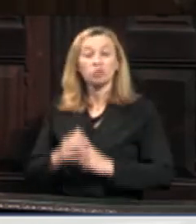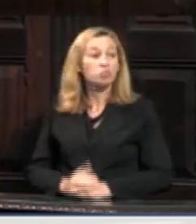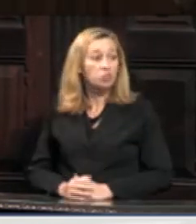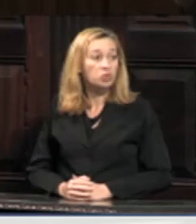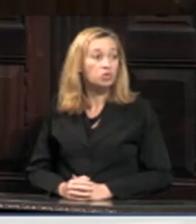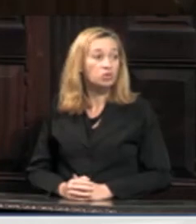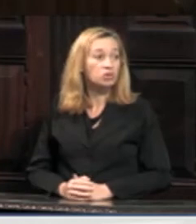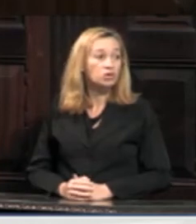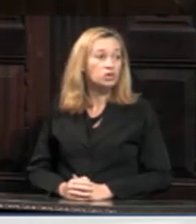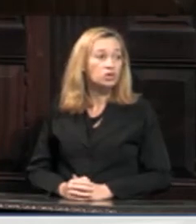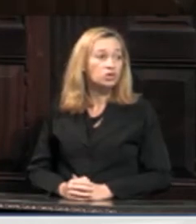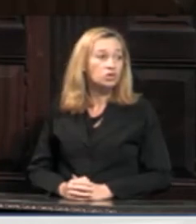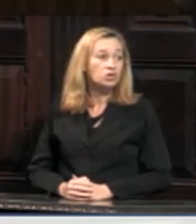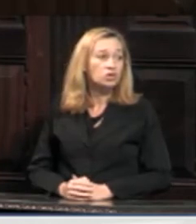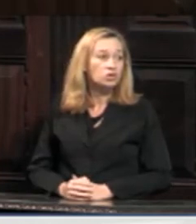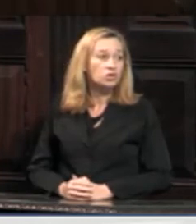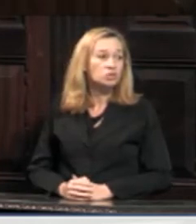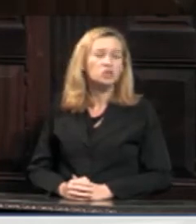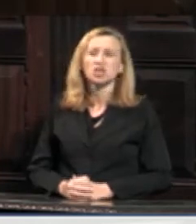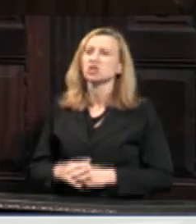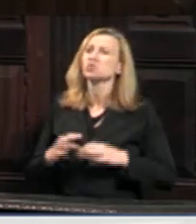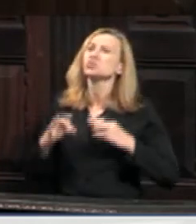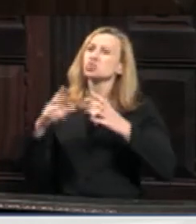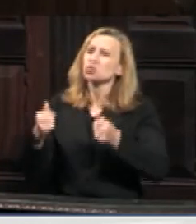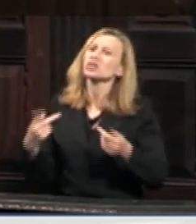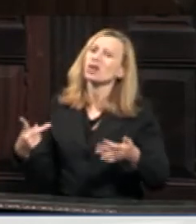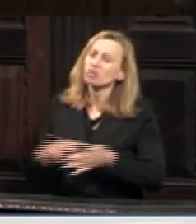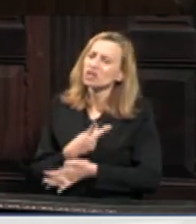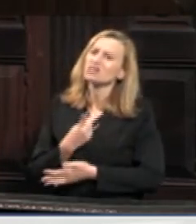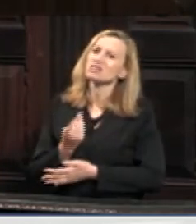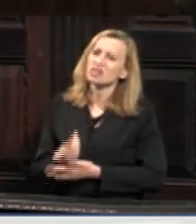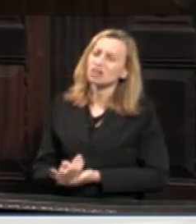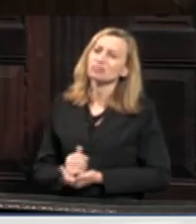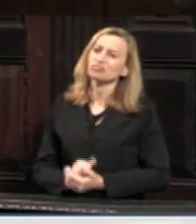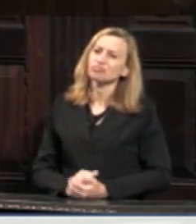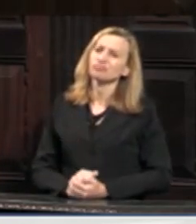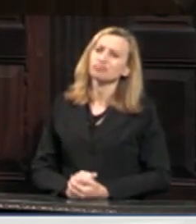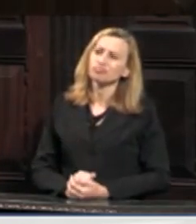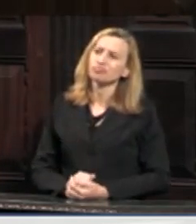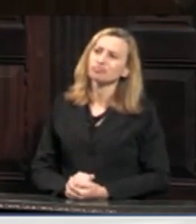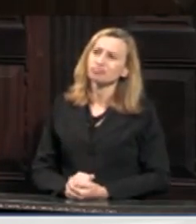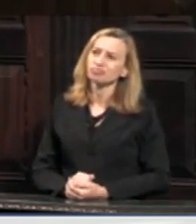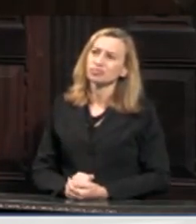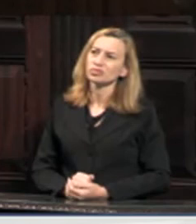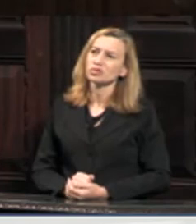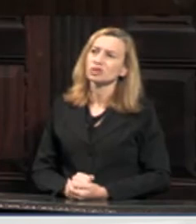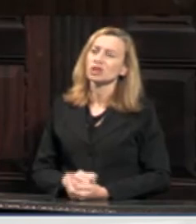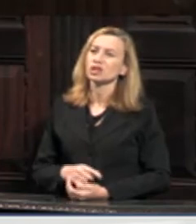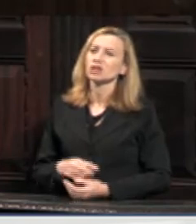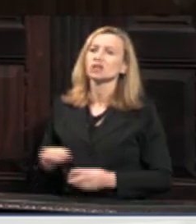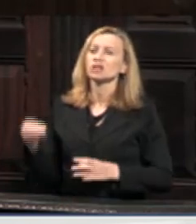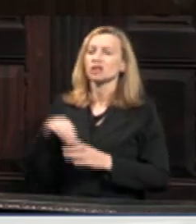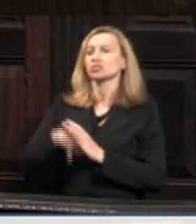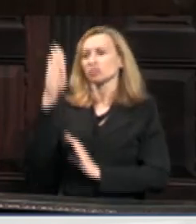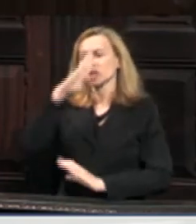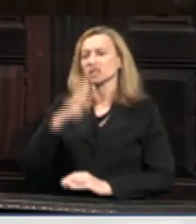essa atmosfera, este cenário, este ambiente com faca no ar em que estamos no Brasil